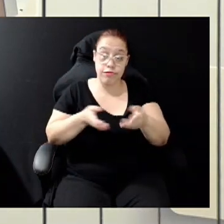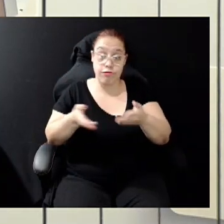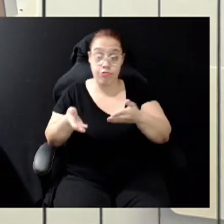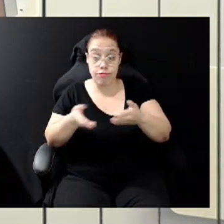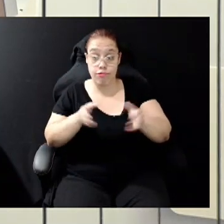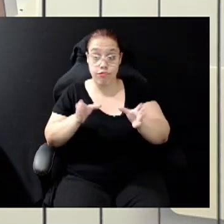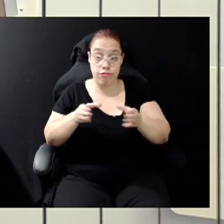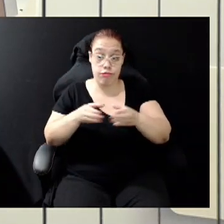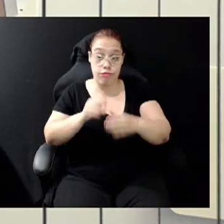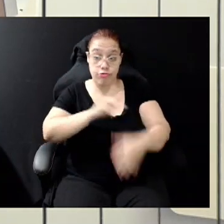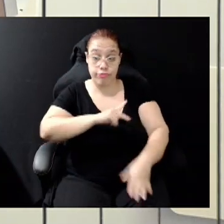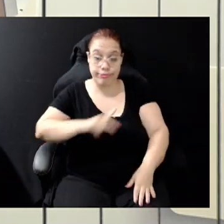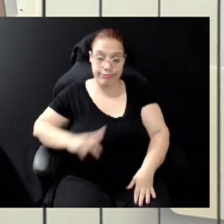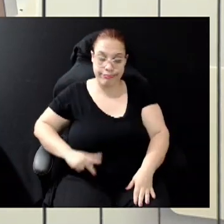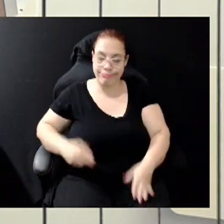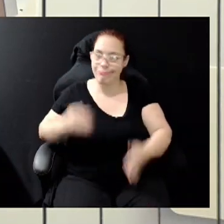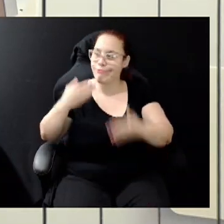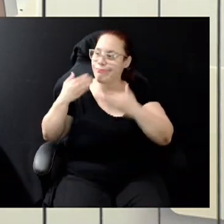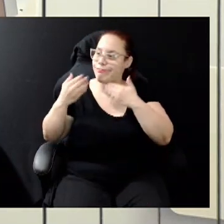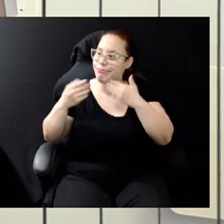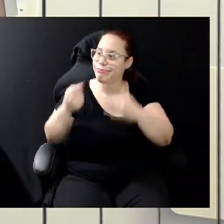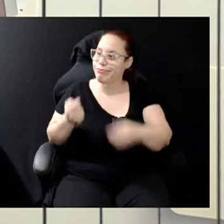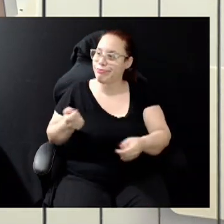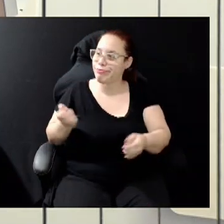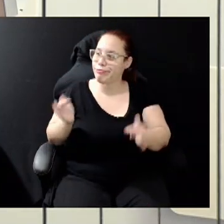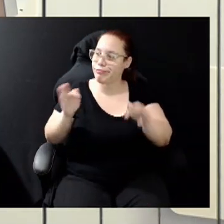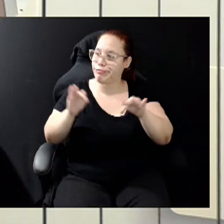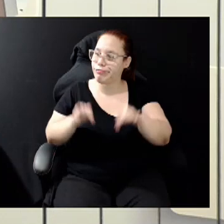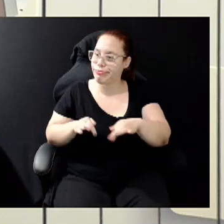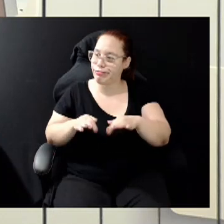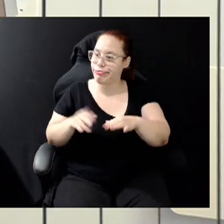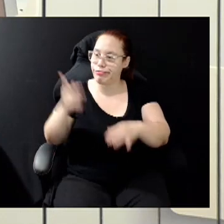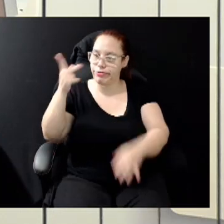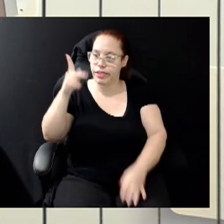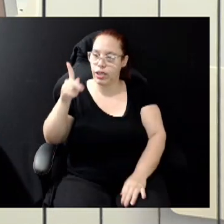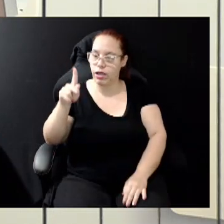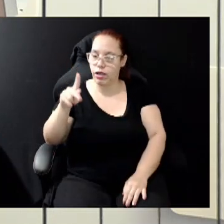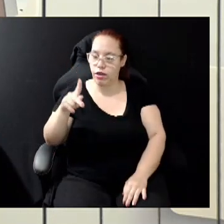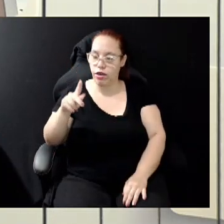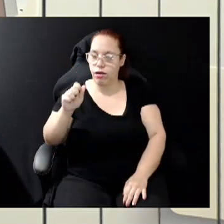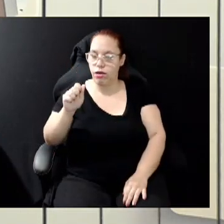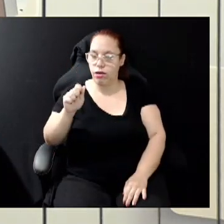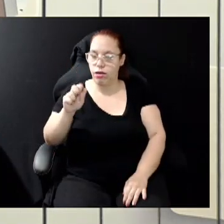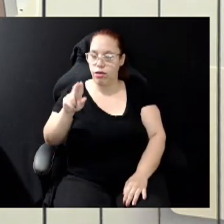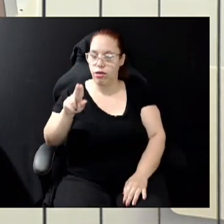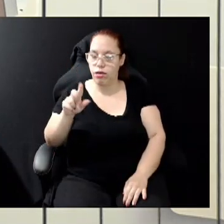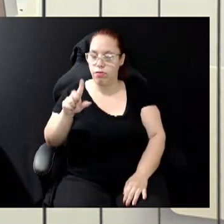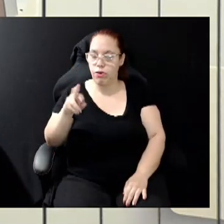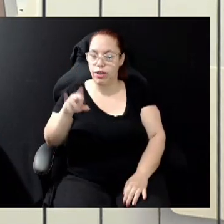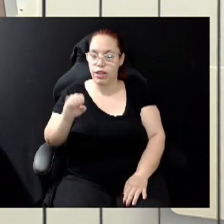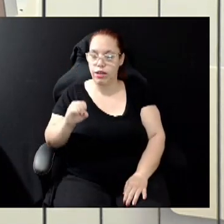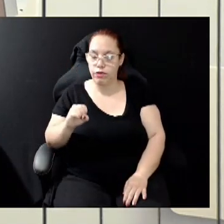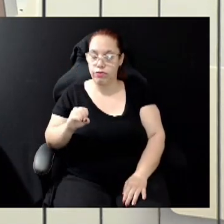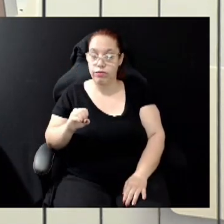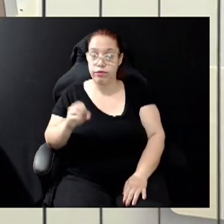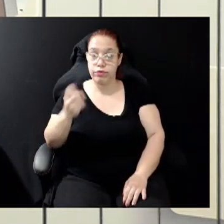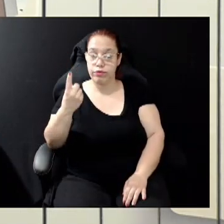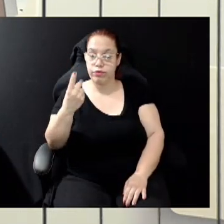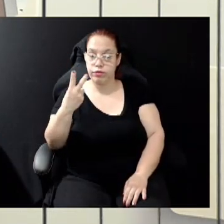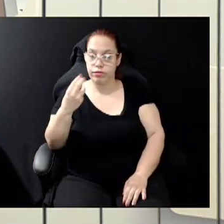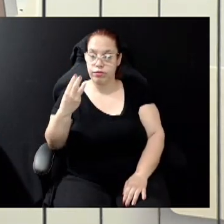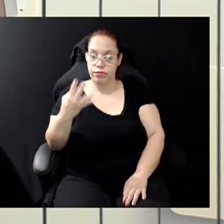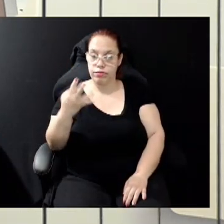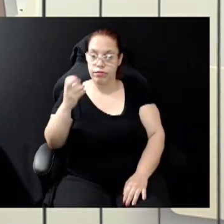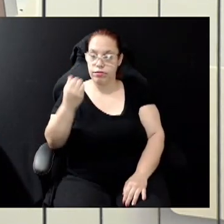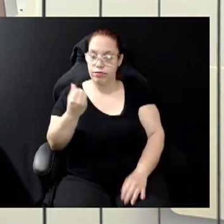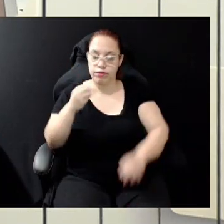e fala sobre a última rodada do Paulistão, que acontece neste fim de semana. 12h mais 46 minutos,